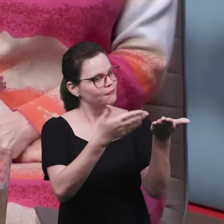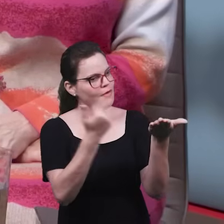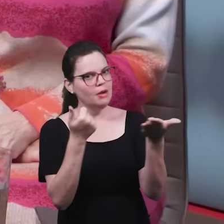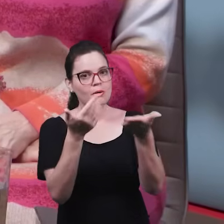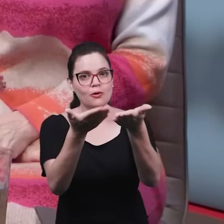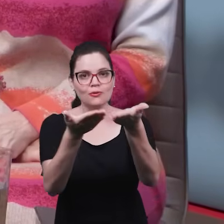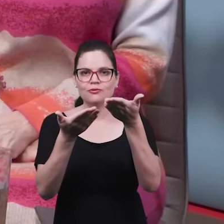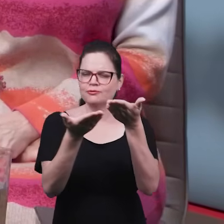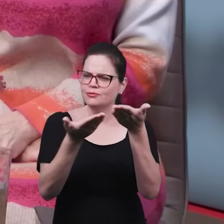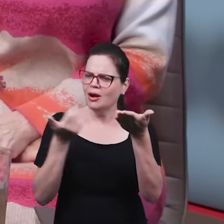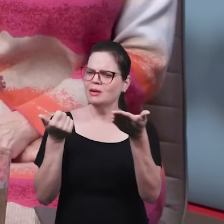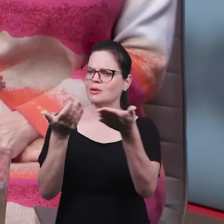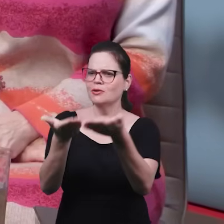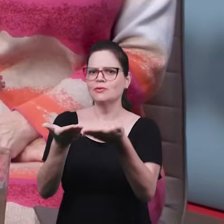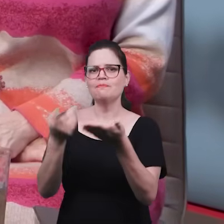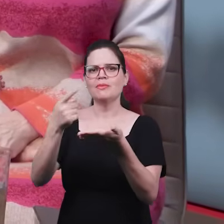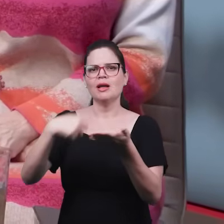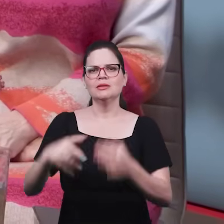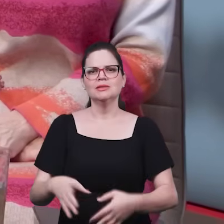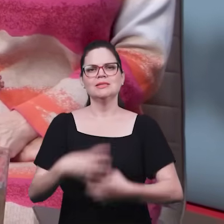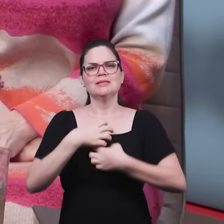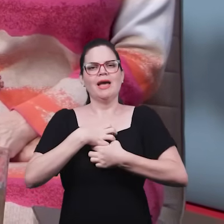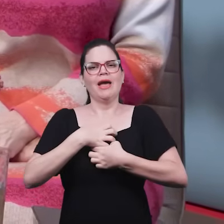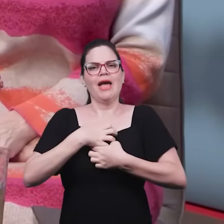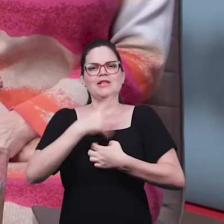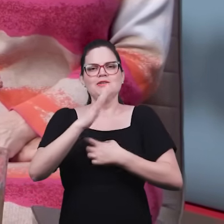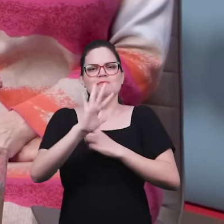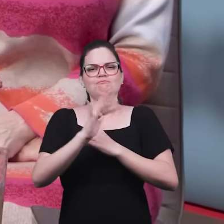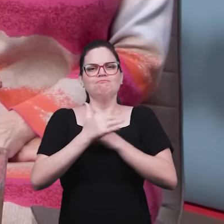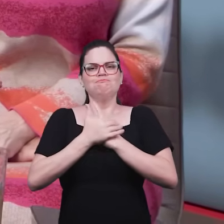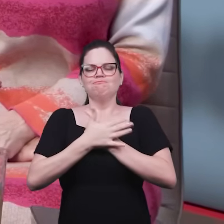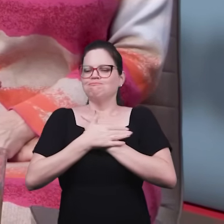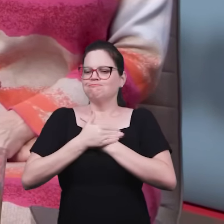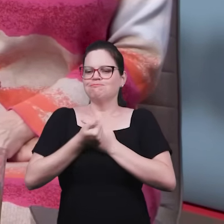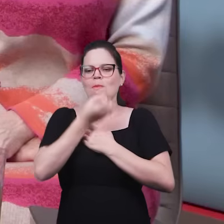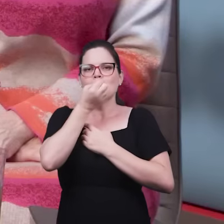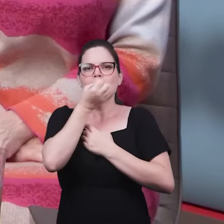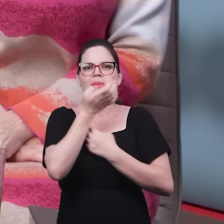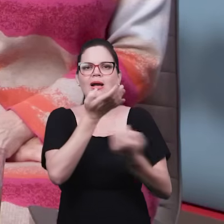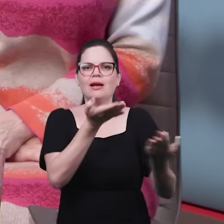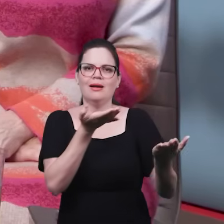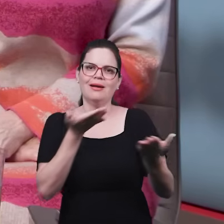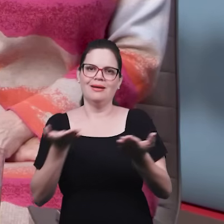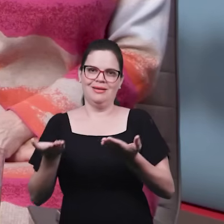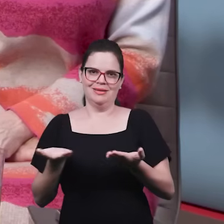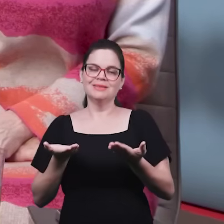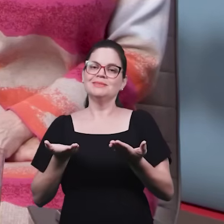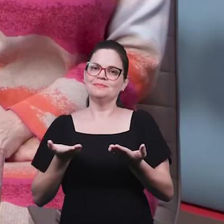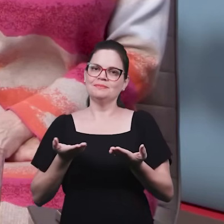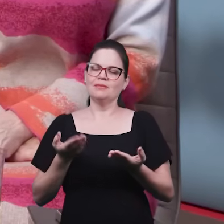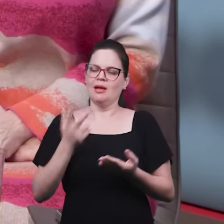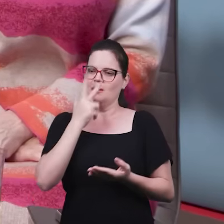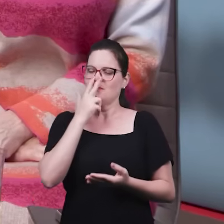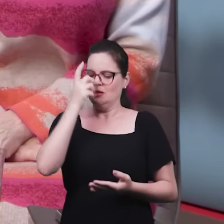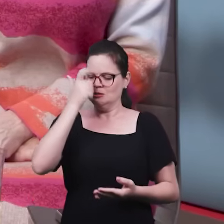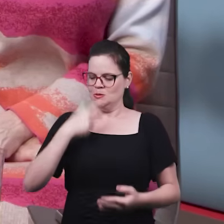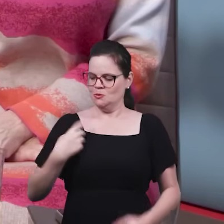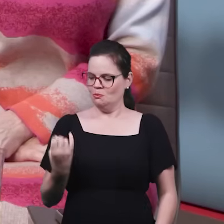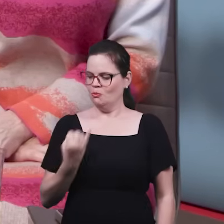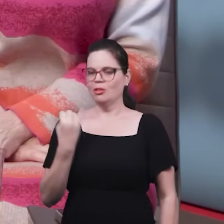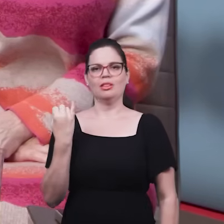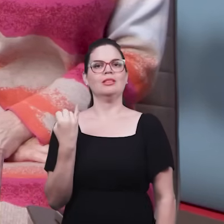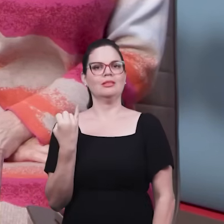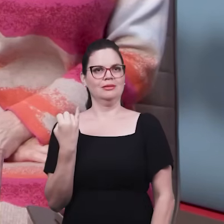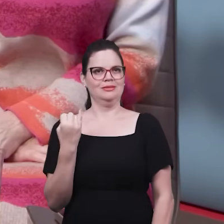personalizada. Todo mundo gosta de ser acolhido, bem recebido, estão se importando de fato comigo. Eu vou